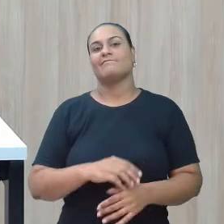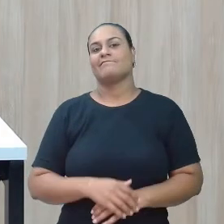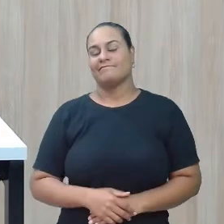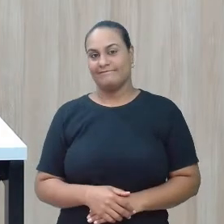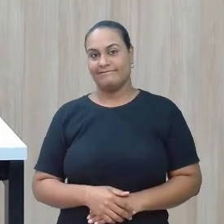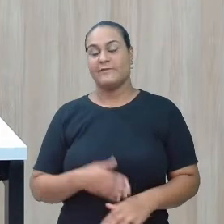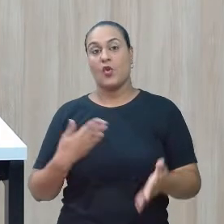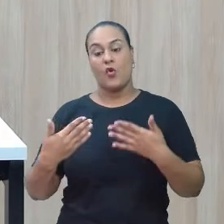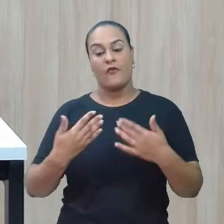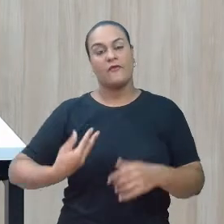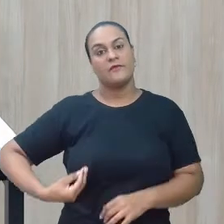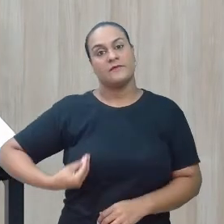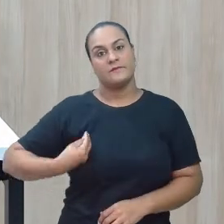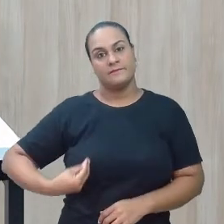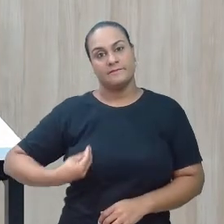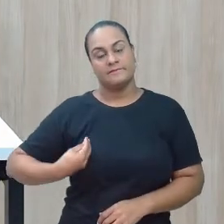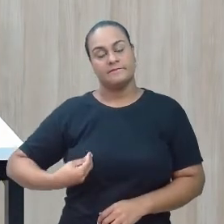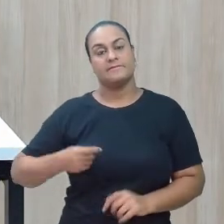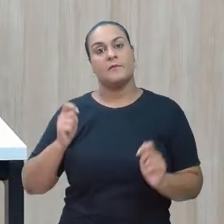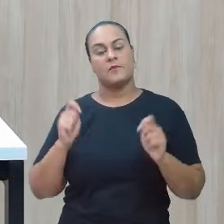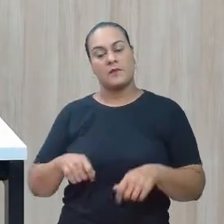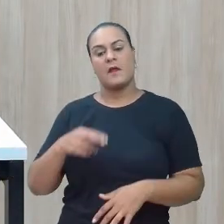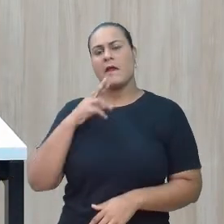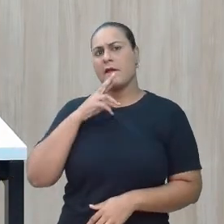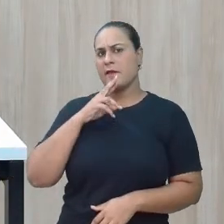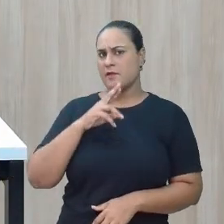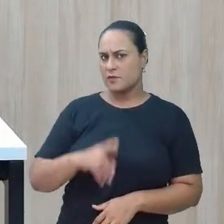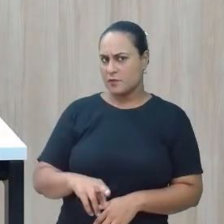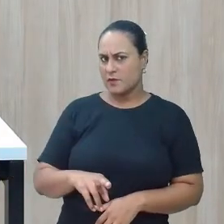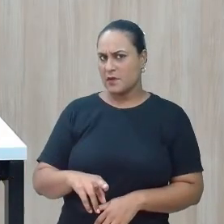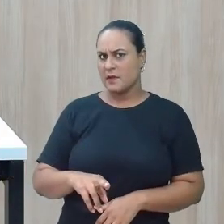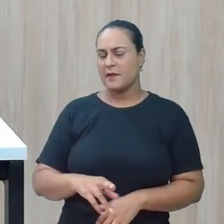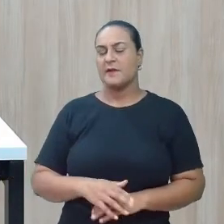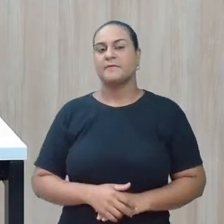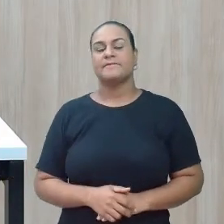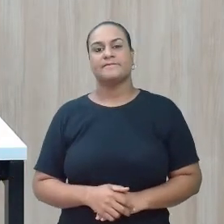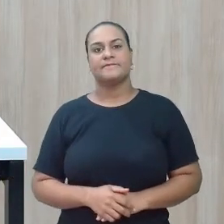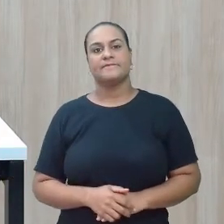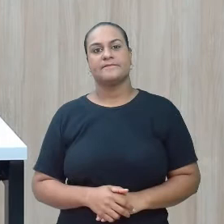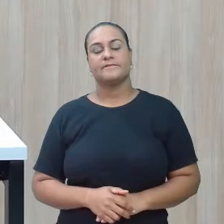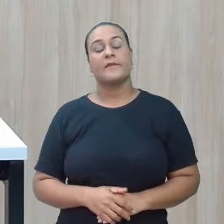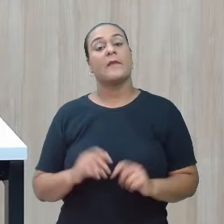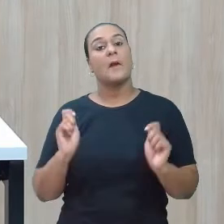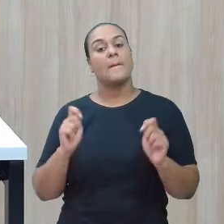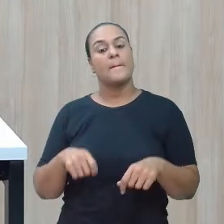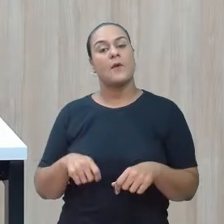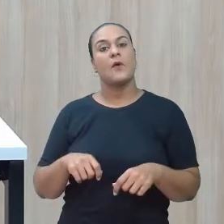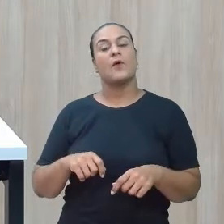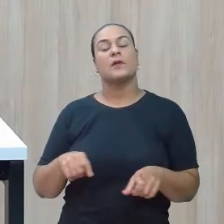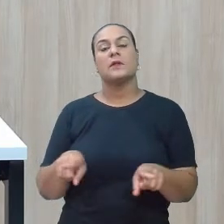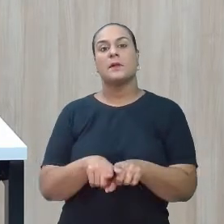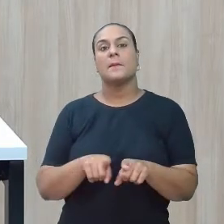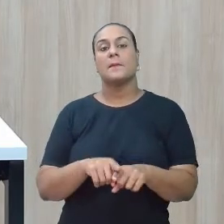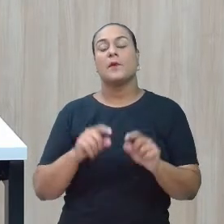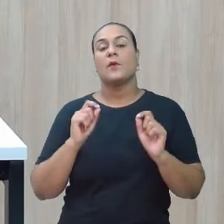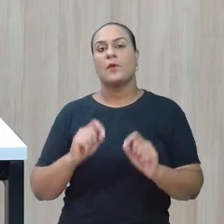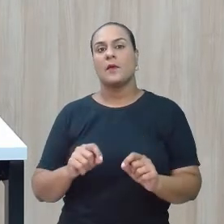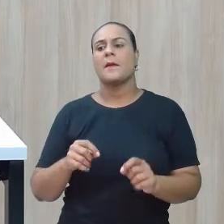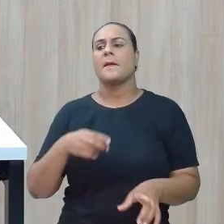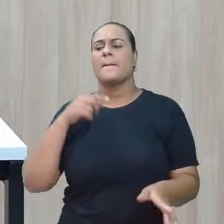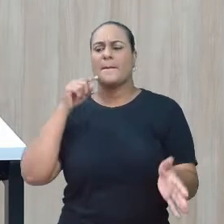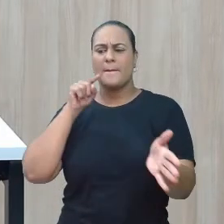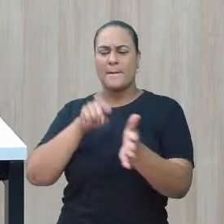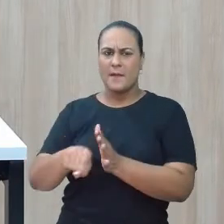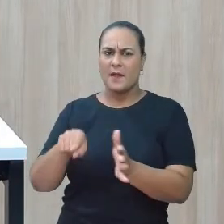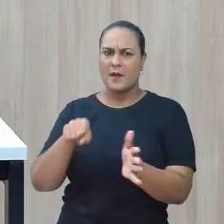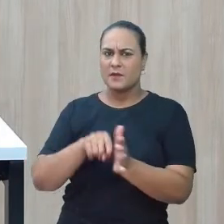ao vivo, onde vocês vão poder responder algumas perguntas que eu trouxe hoje, onde vocês vão poder fazer também perguntas para a